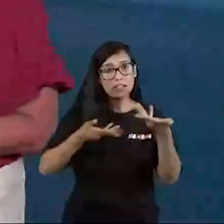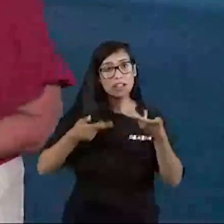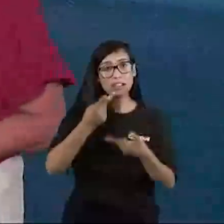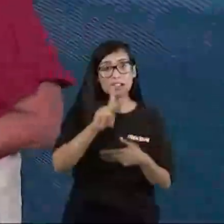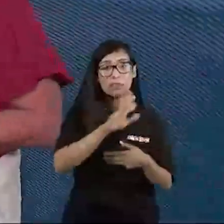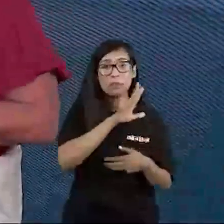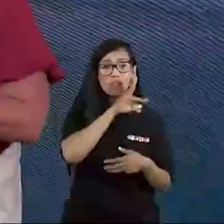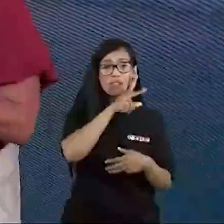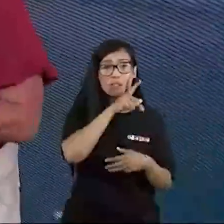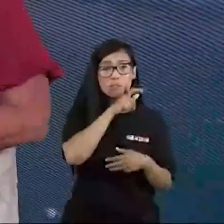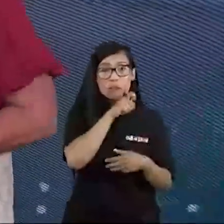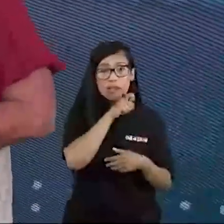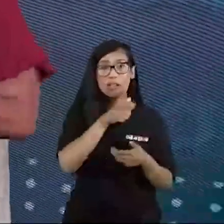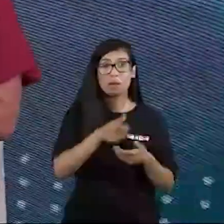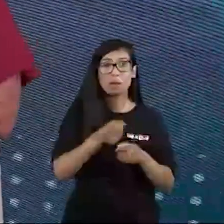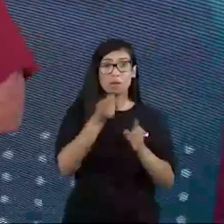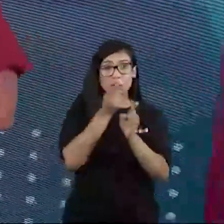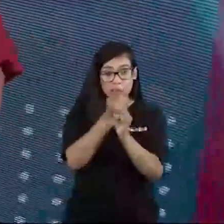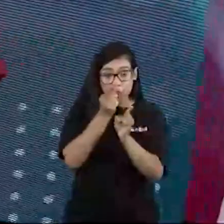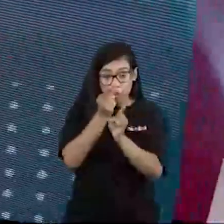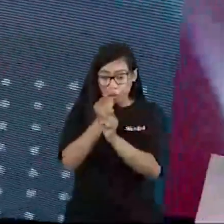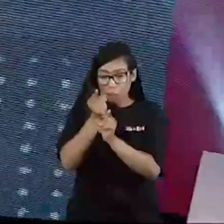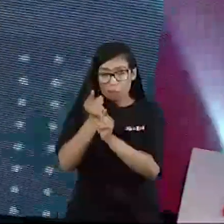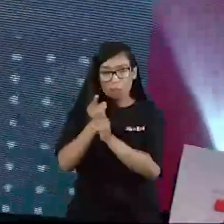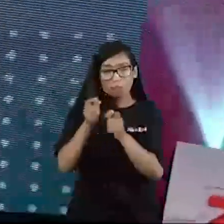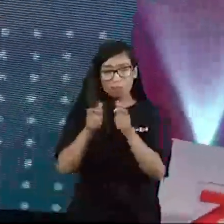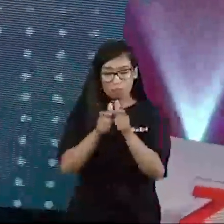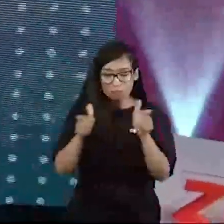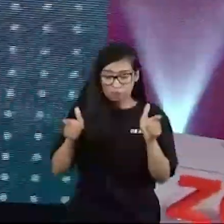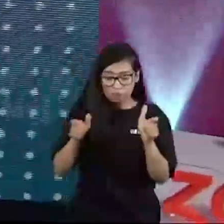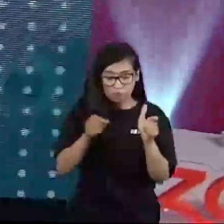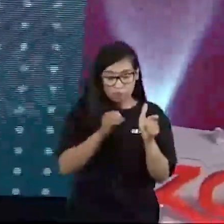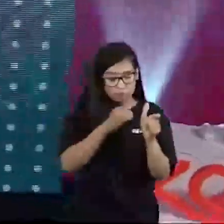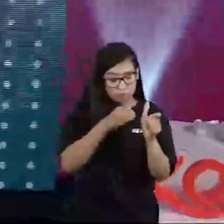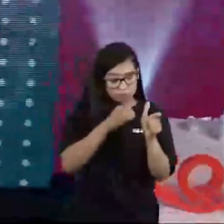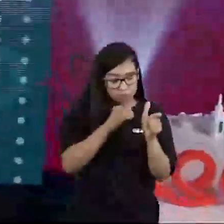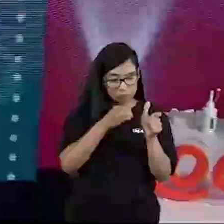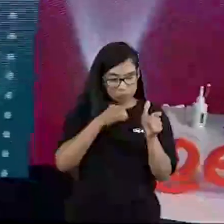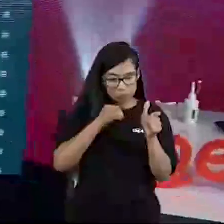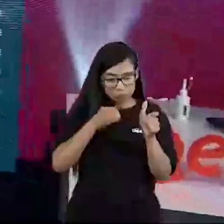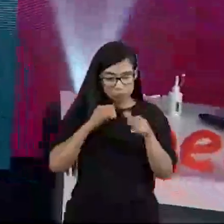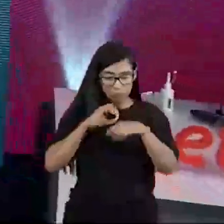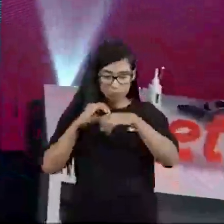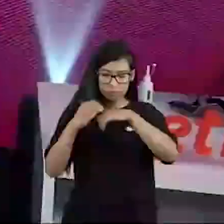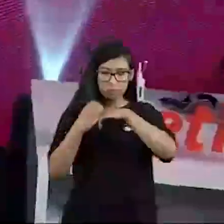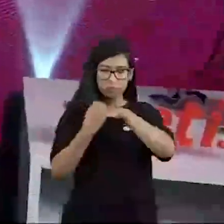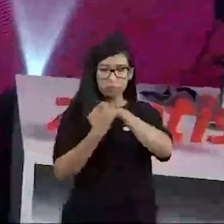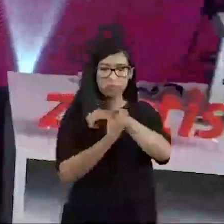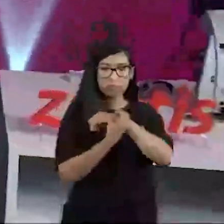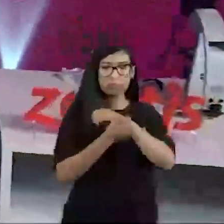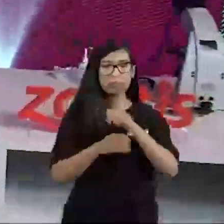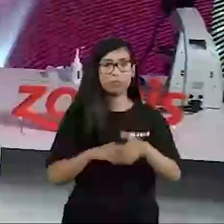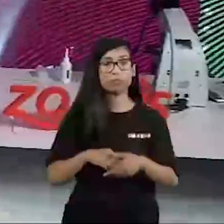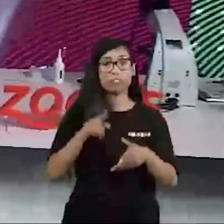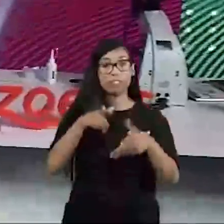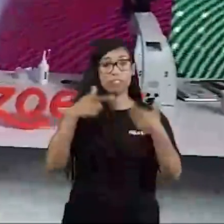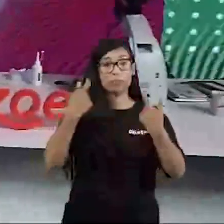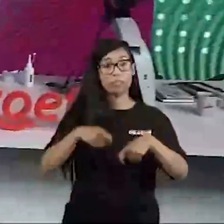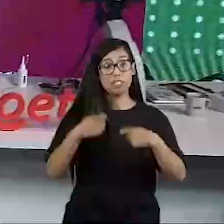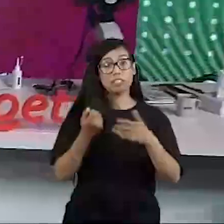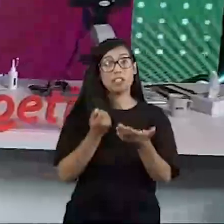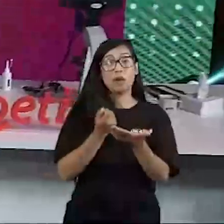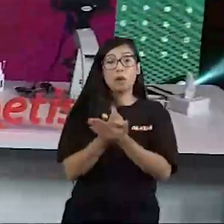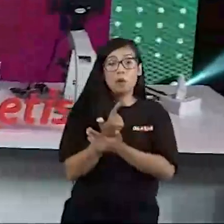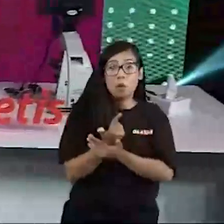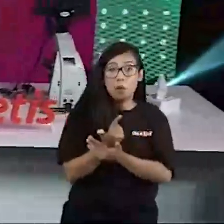perder a oportunidade de ver o Demodex numa crosta. O microscópio é um investimento muito